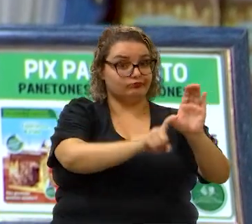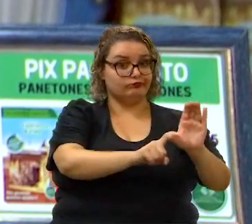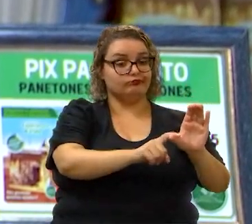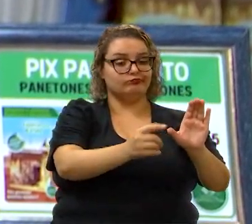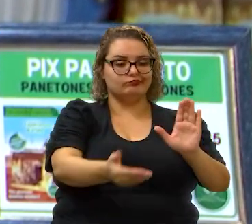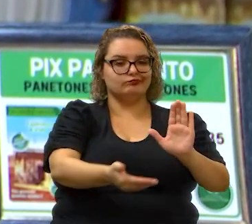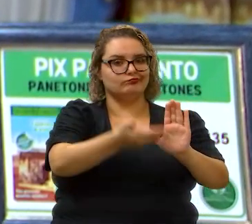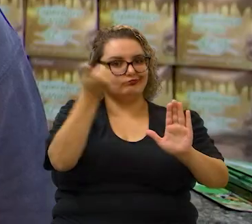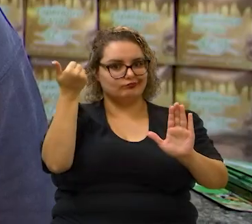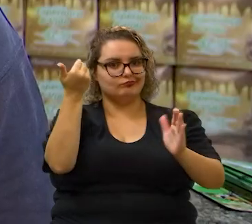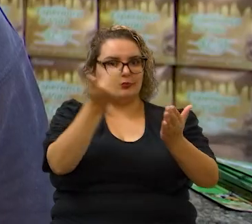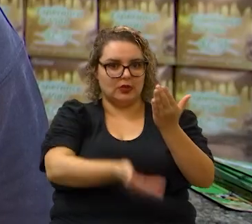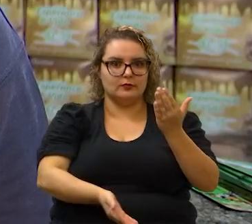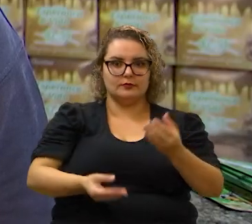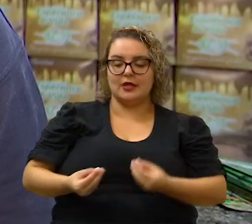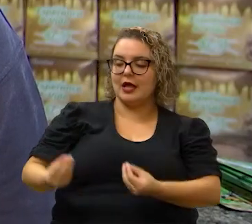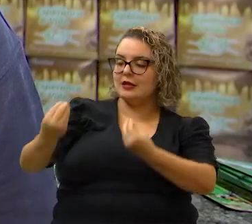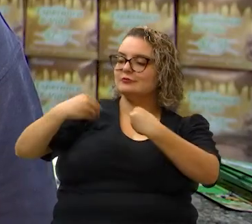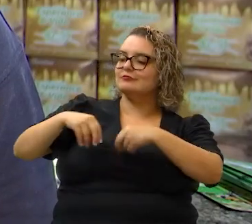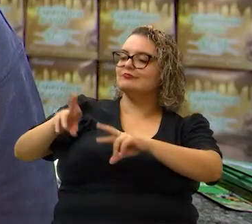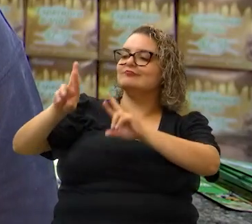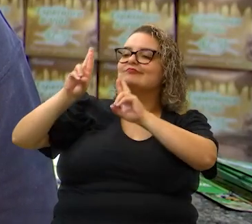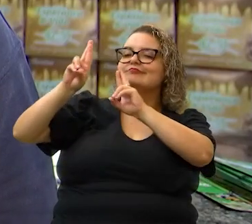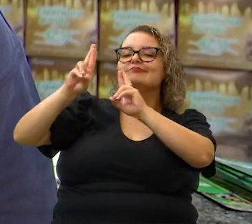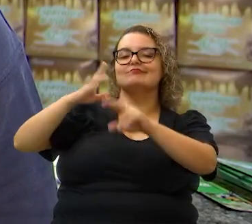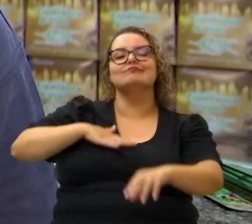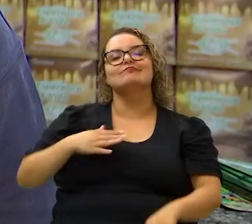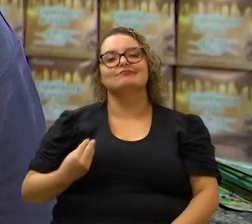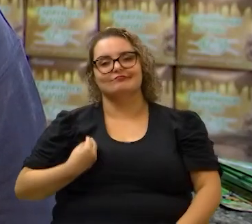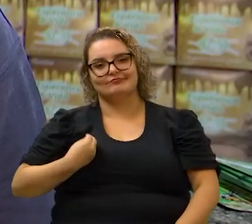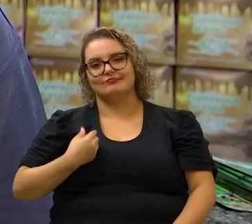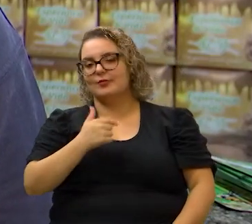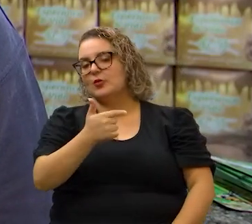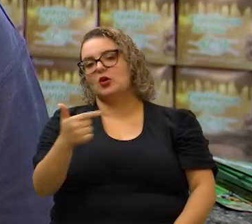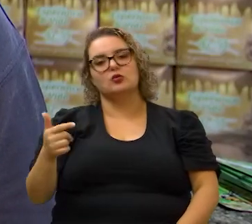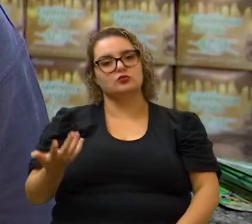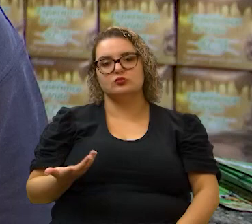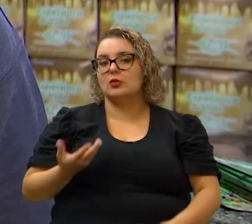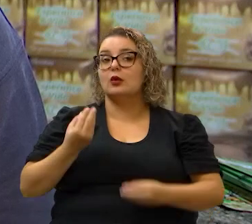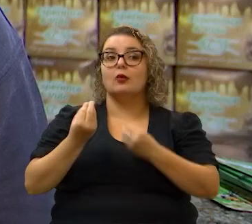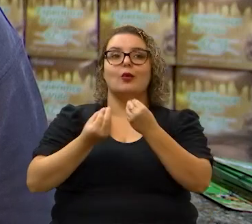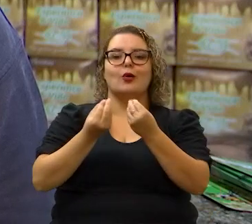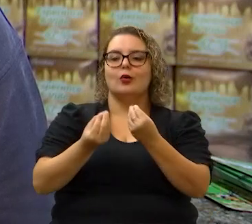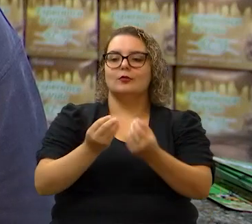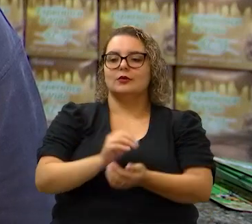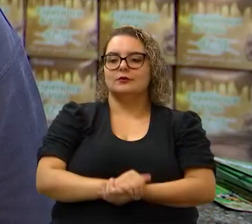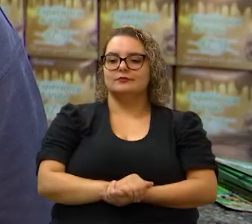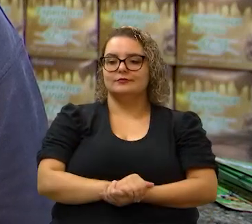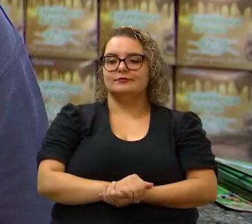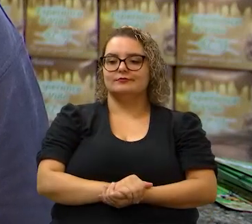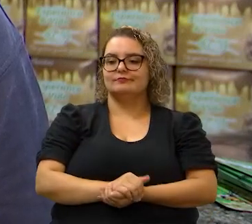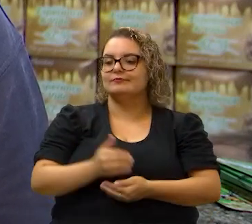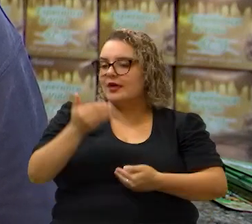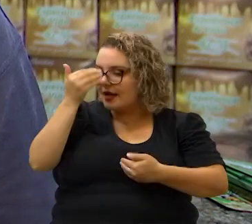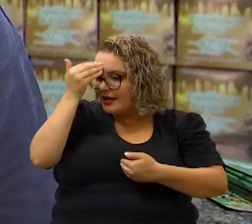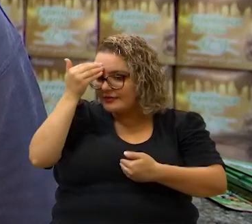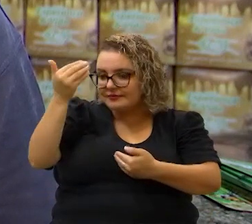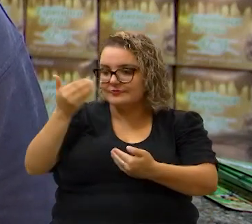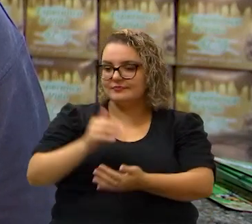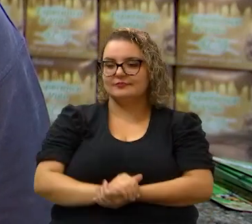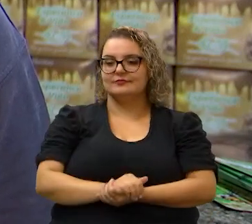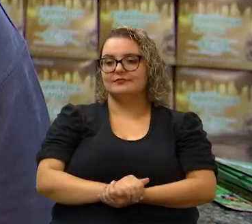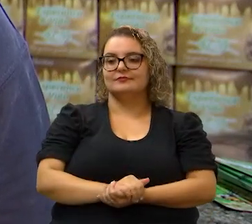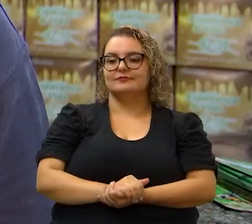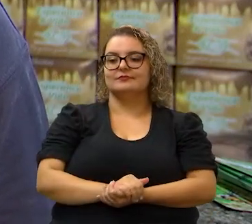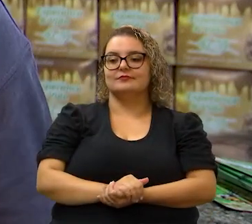química tirou eles trouxeram a luz de volta pra minha vida então eu não tenho como